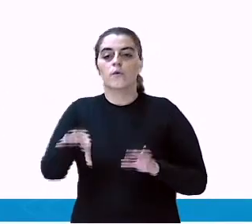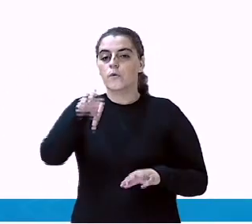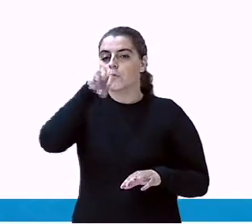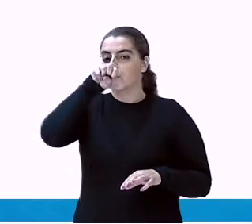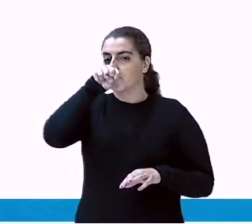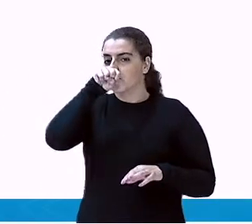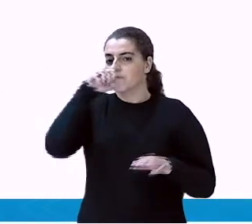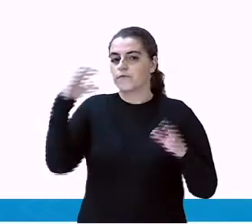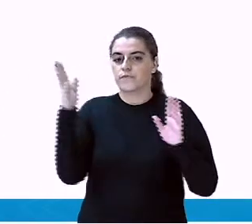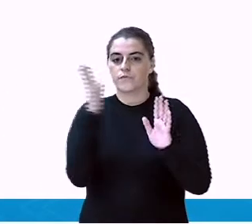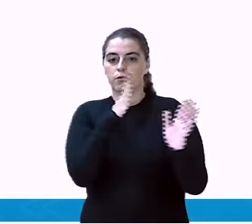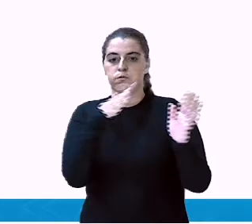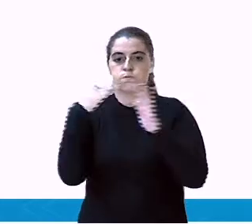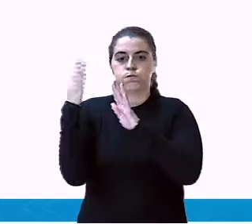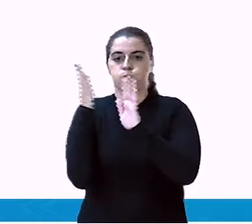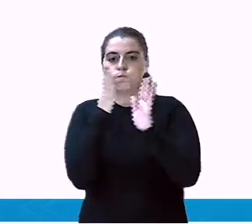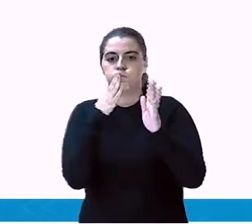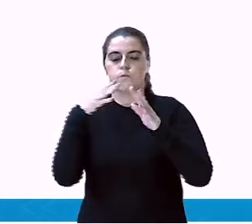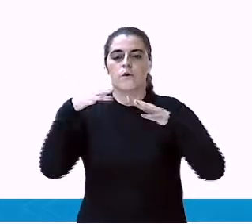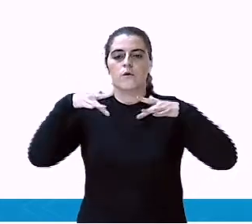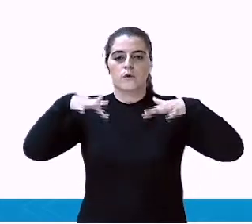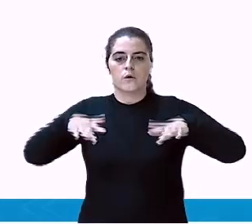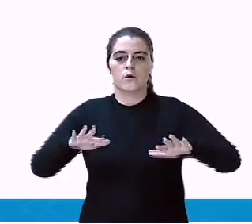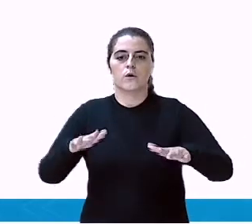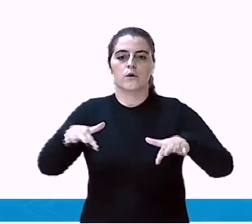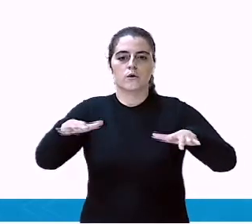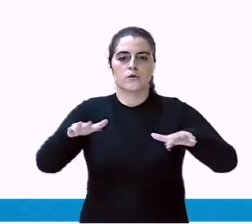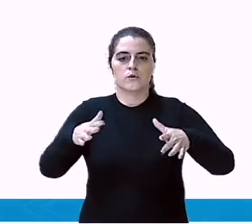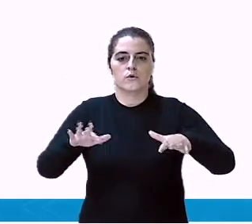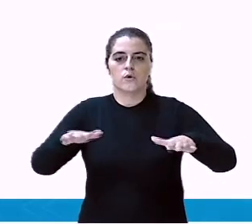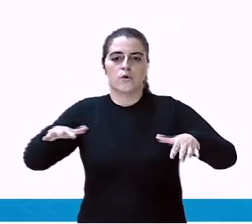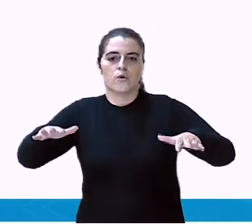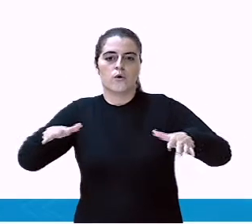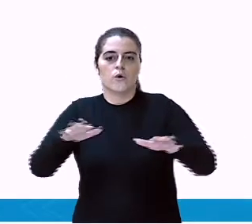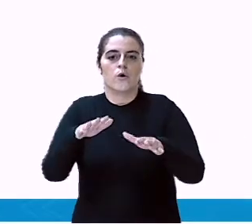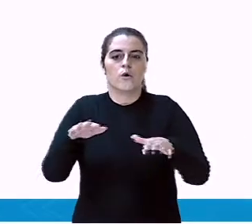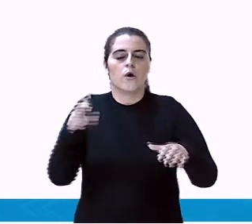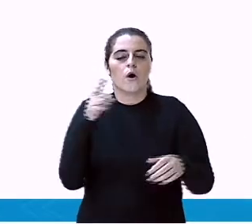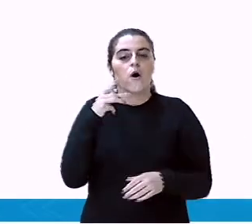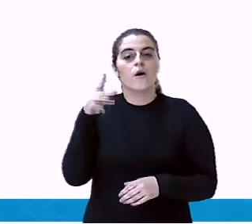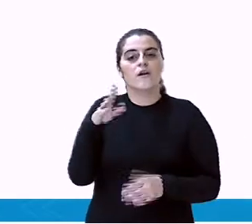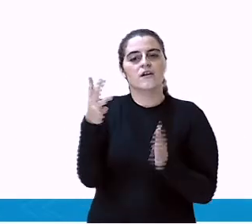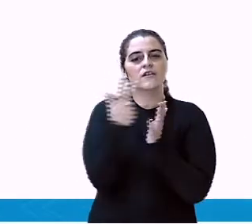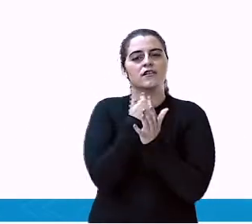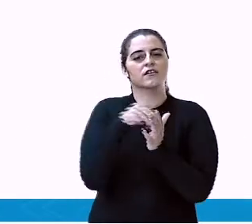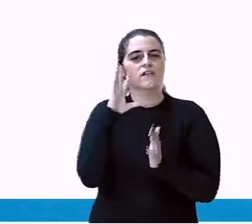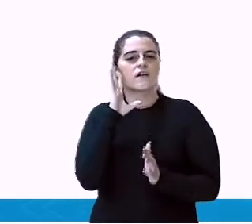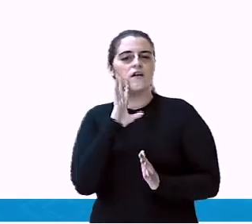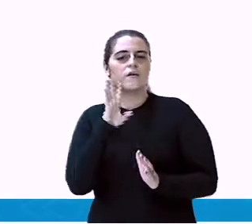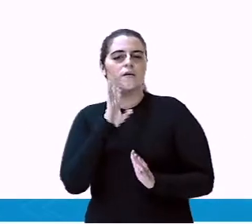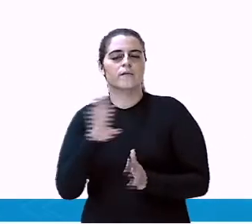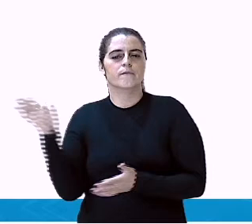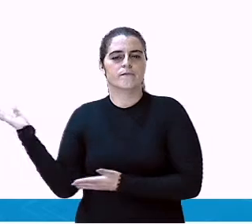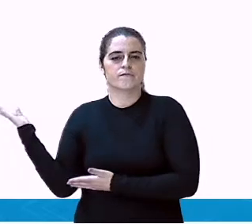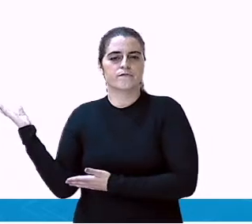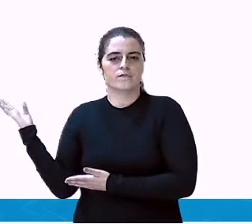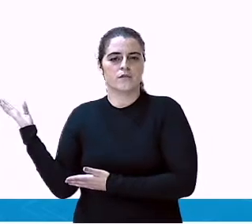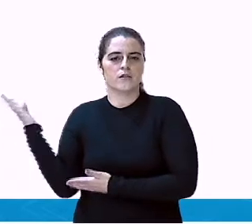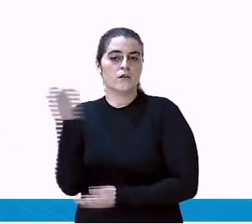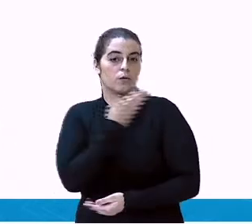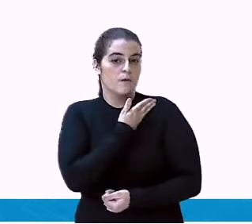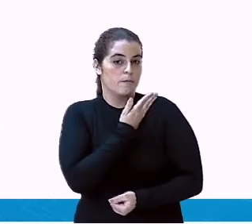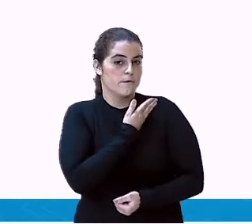como agente transmissor do som. Olha essa imagem que bonita que a professora achou para vocês. Olha, aqui está um